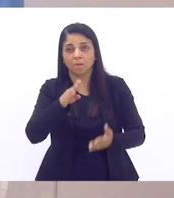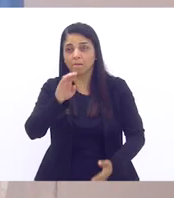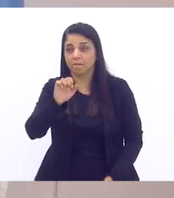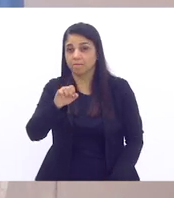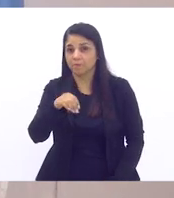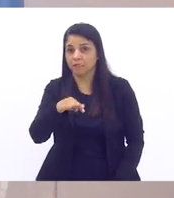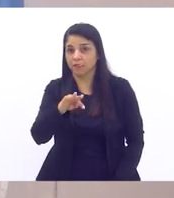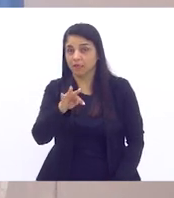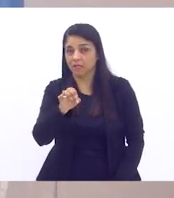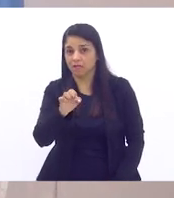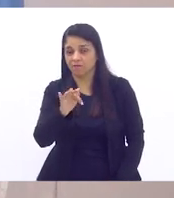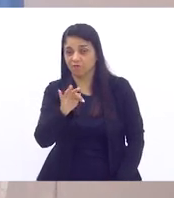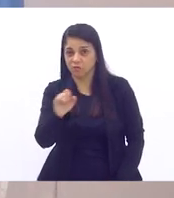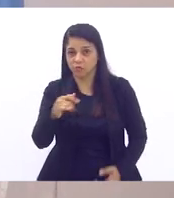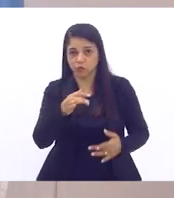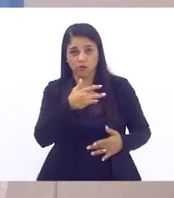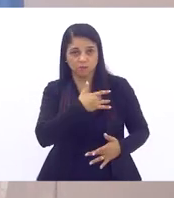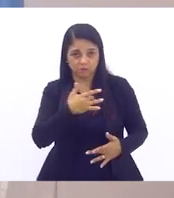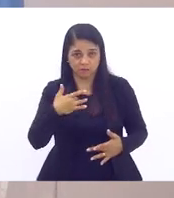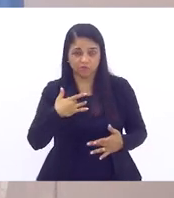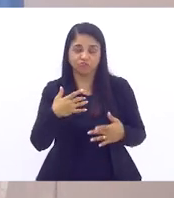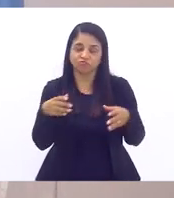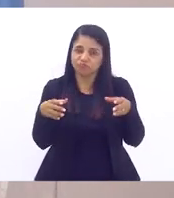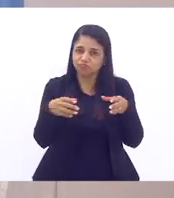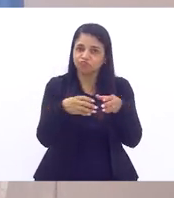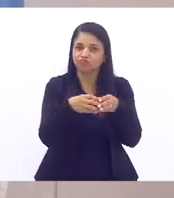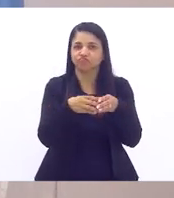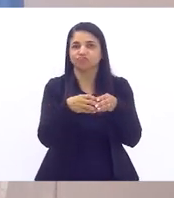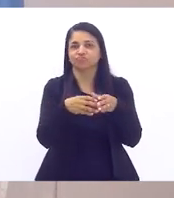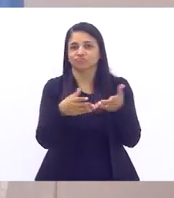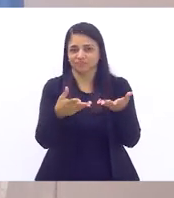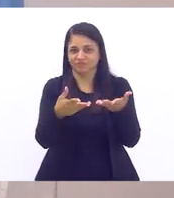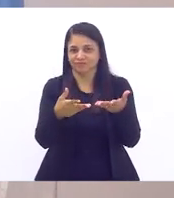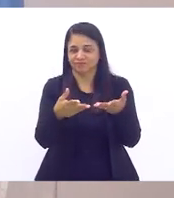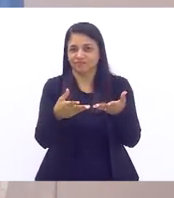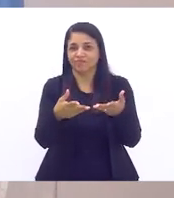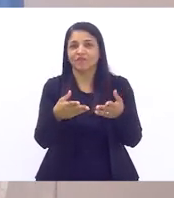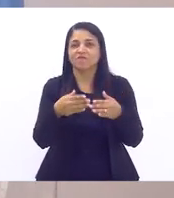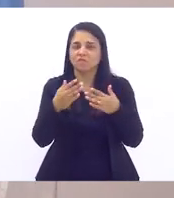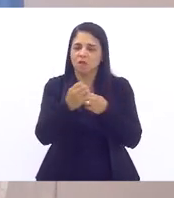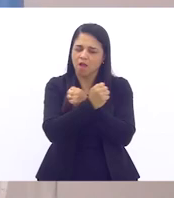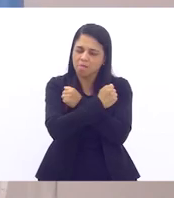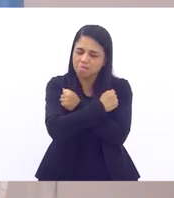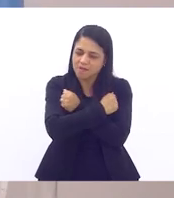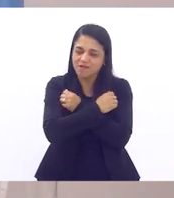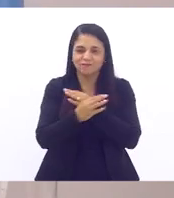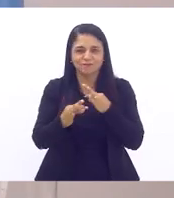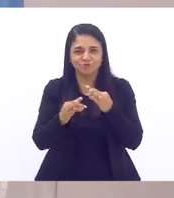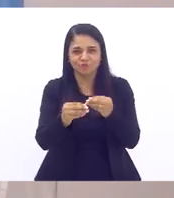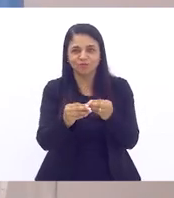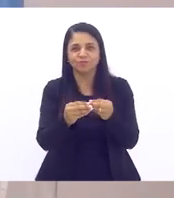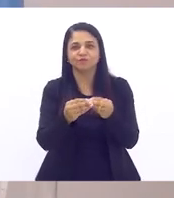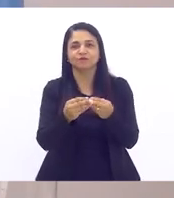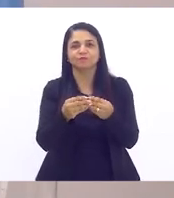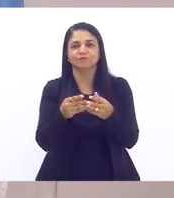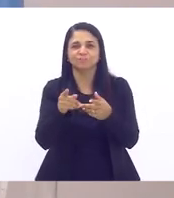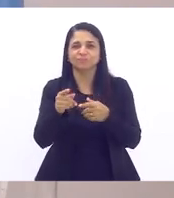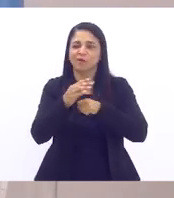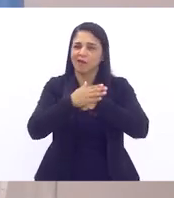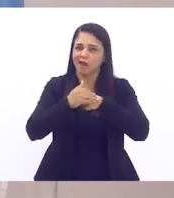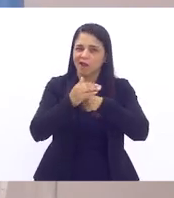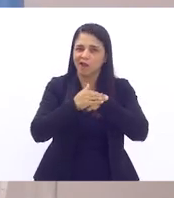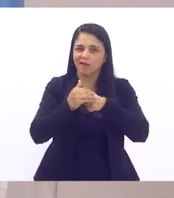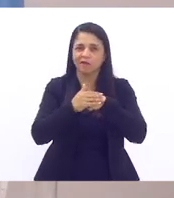construção mesmo coletiva agradeço mais uma vez e você tem aqui o carinho abraço de todos pelo Nobre gesto desprovido de qualquer